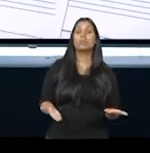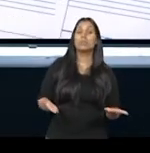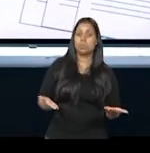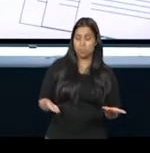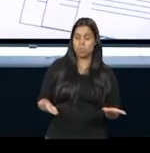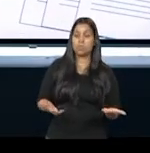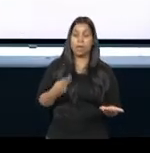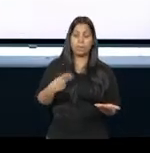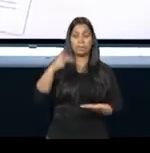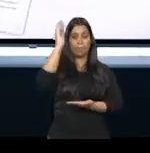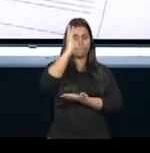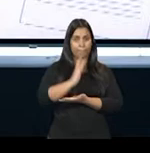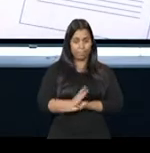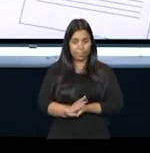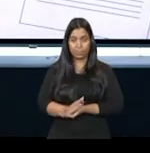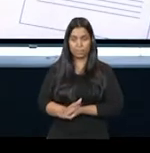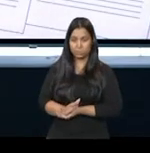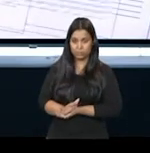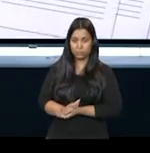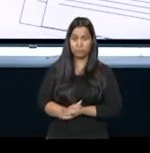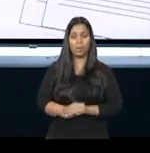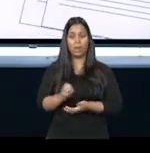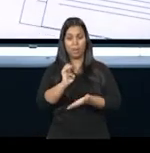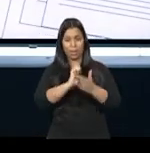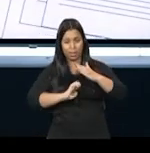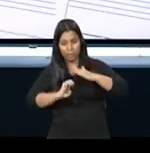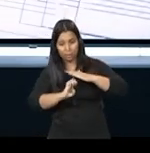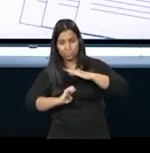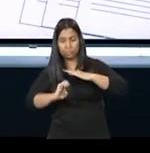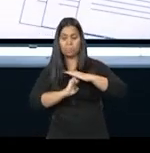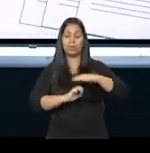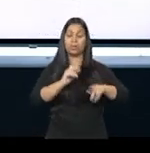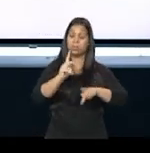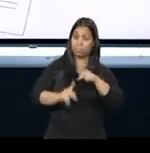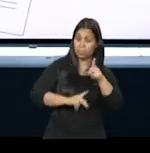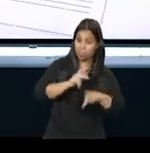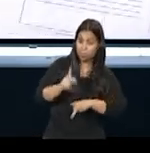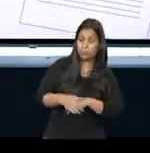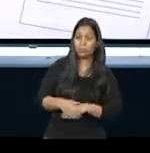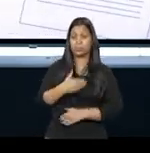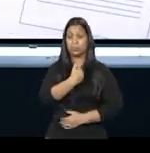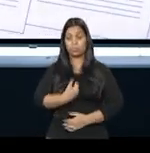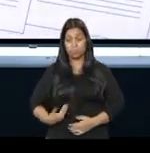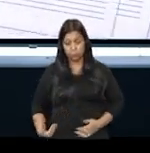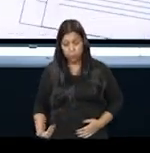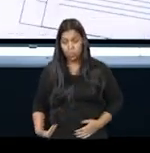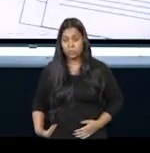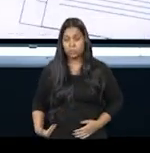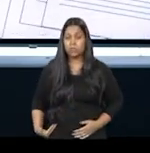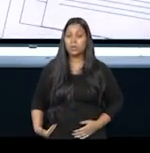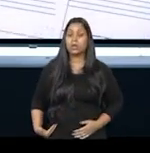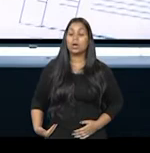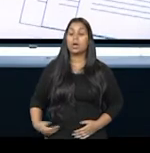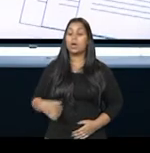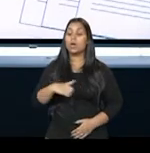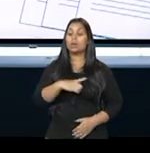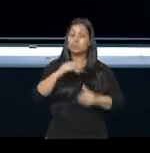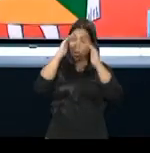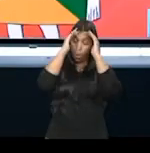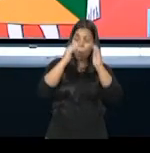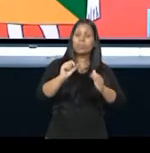Assim, a República Federativa do Brasil, as empresas, a população, os governantes são regidos